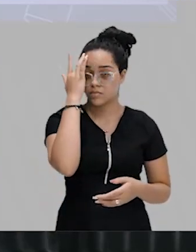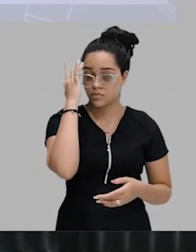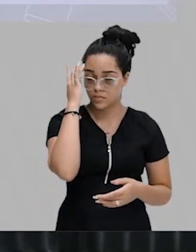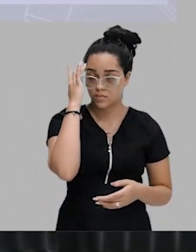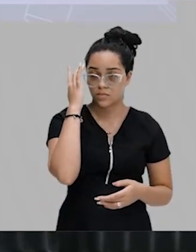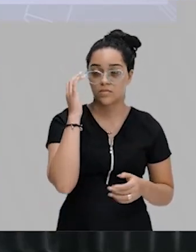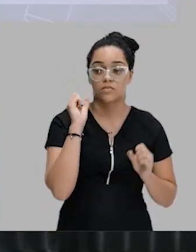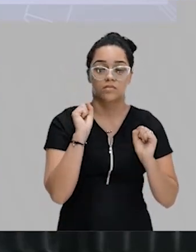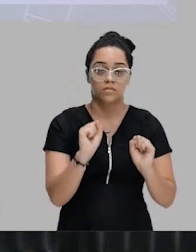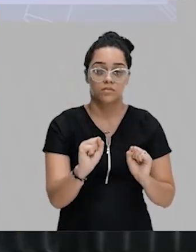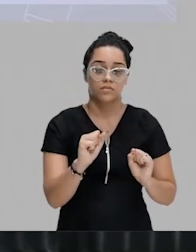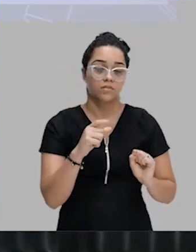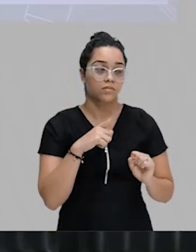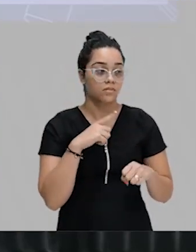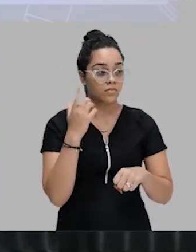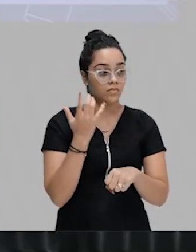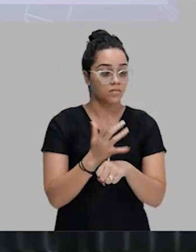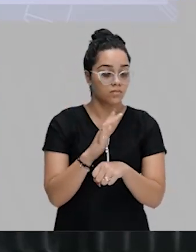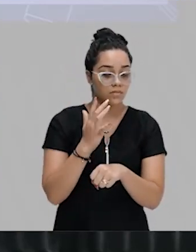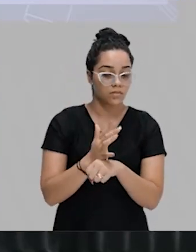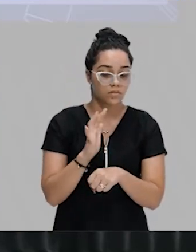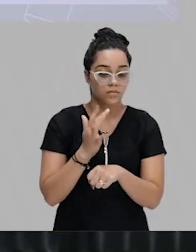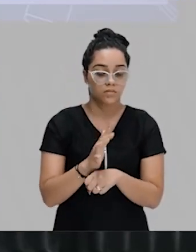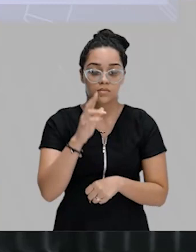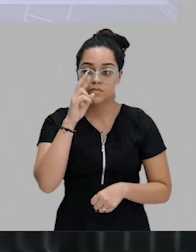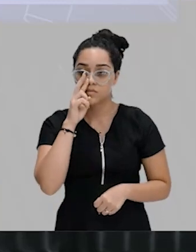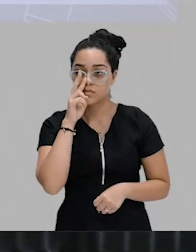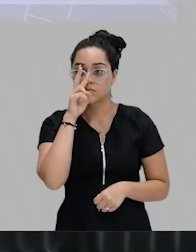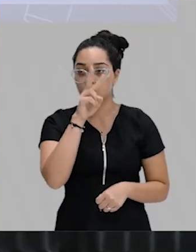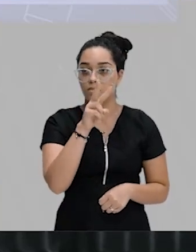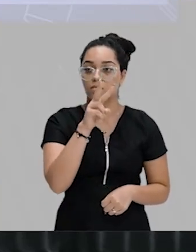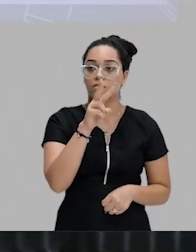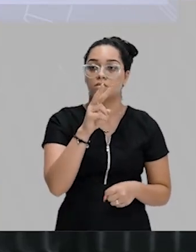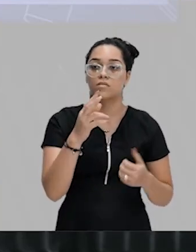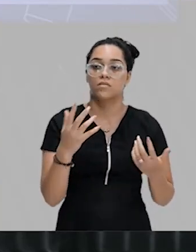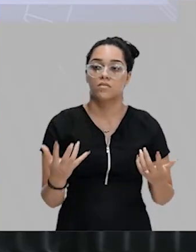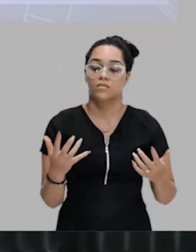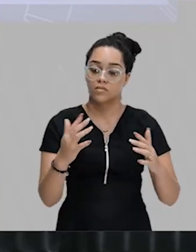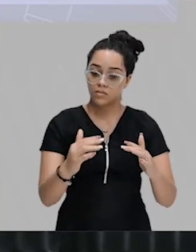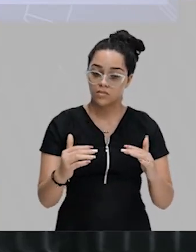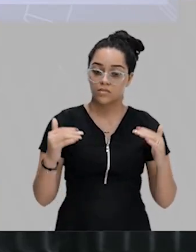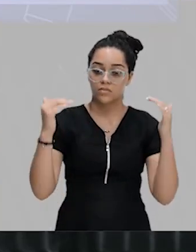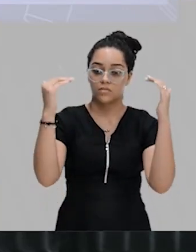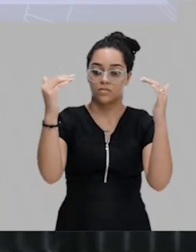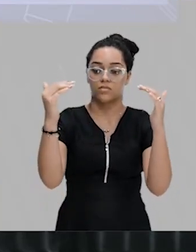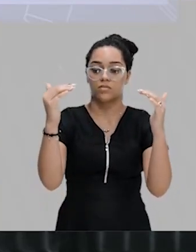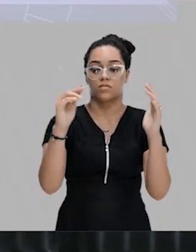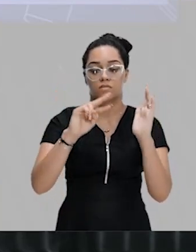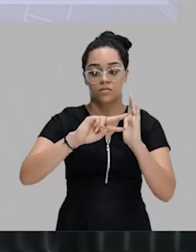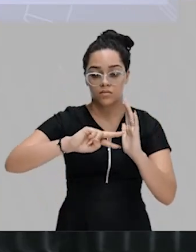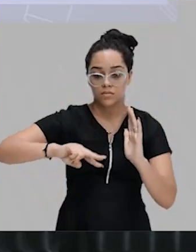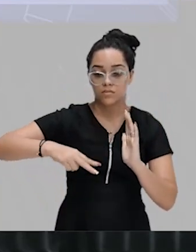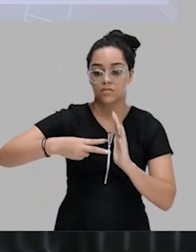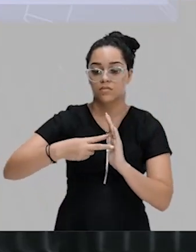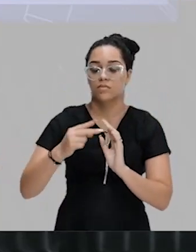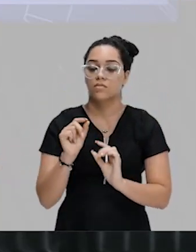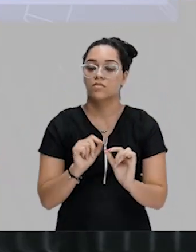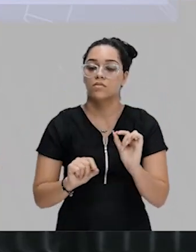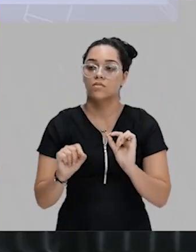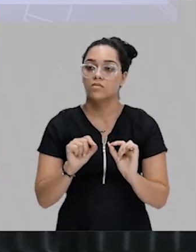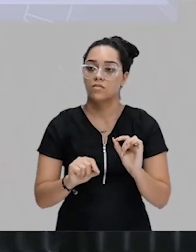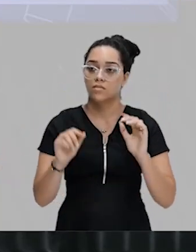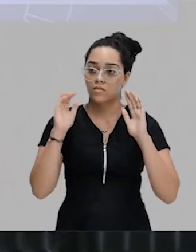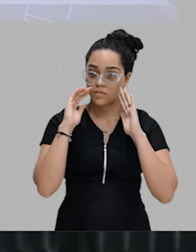ele passe a exercer um poder de soberano, ou seja, ele passa a